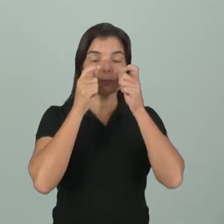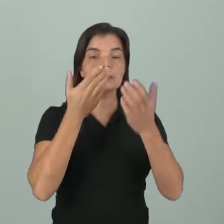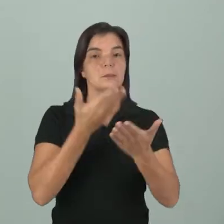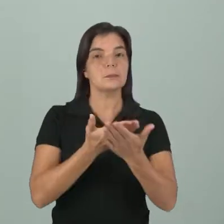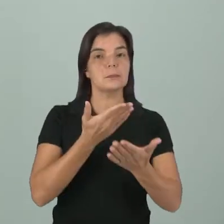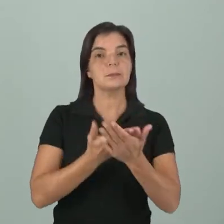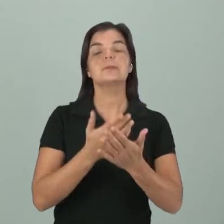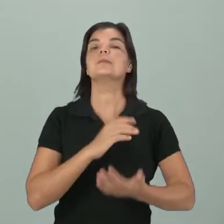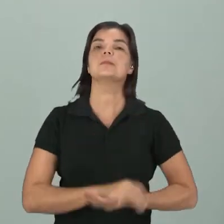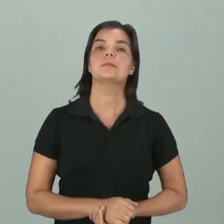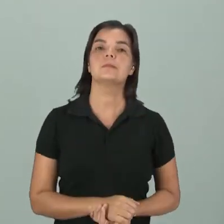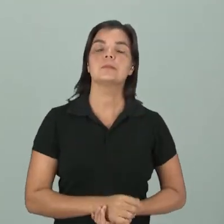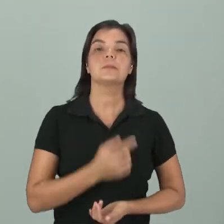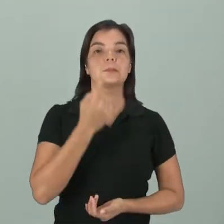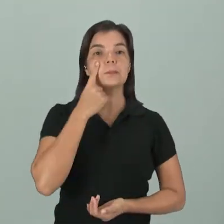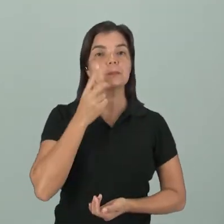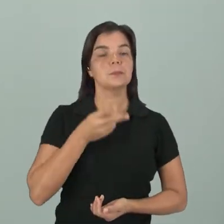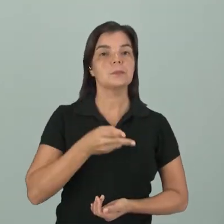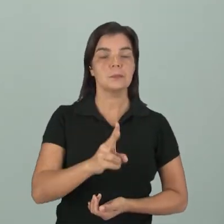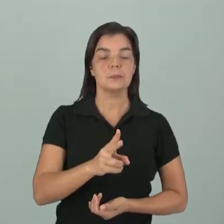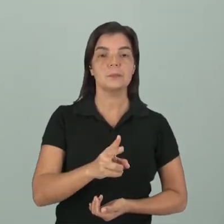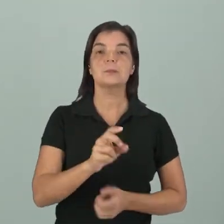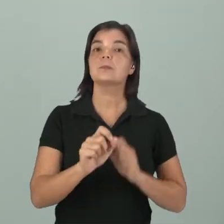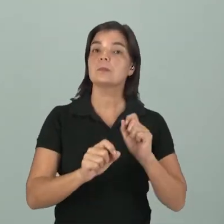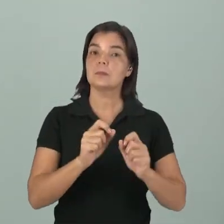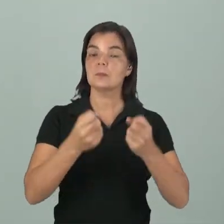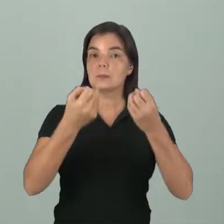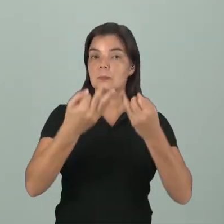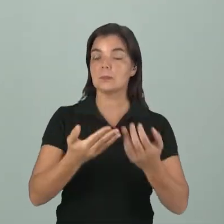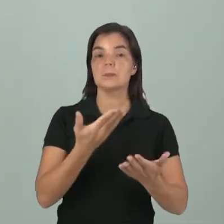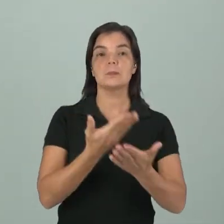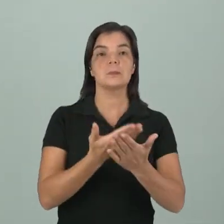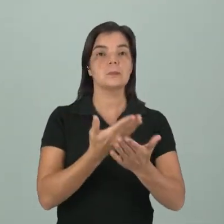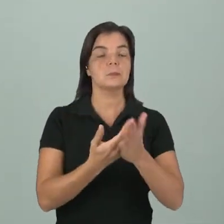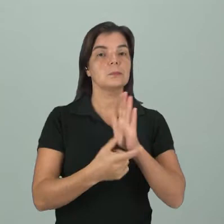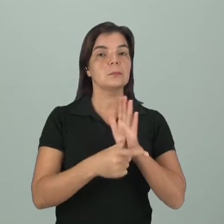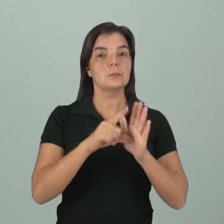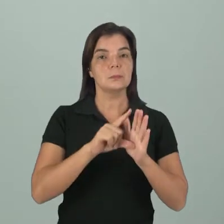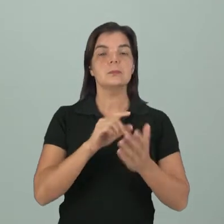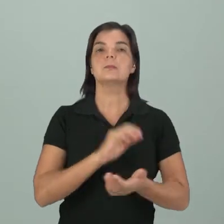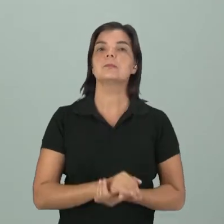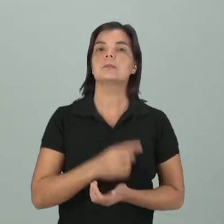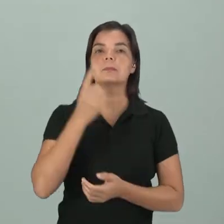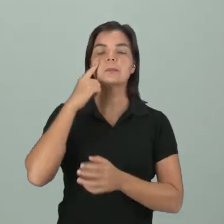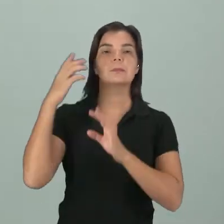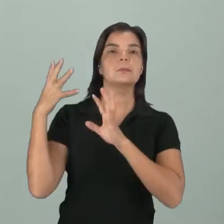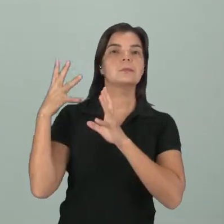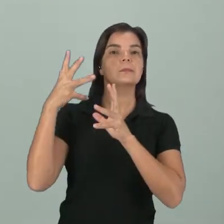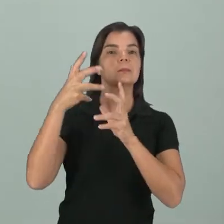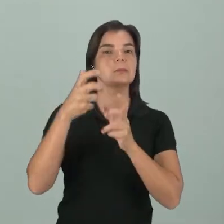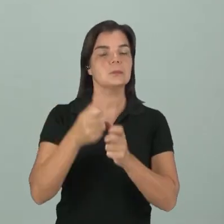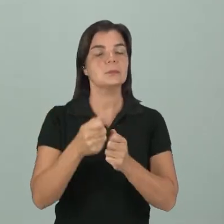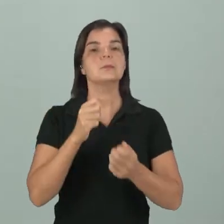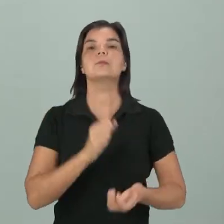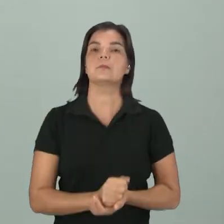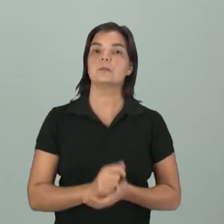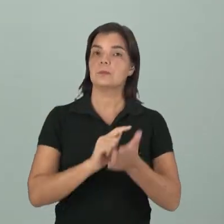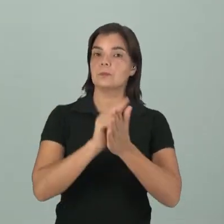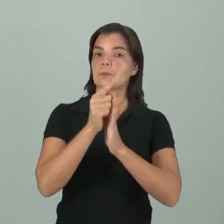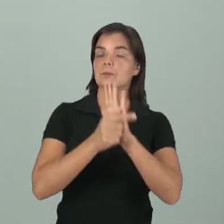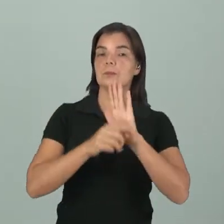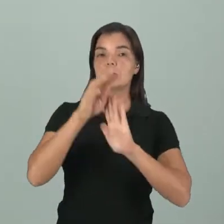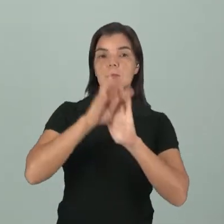atenção nesta aula. Vamos dar continuidade ao que falamos na aula anterior. Recapitulamos o